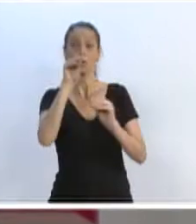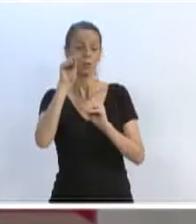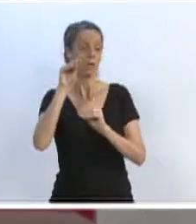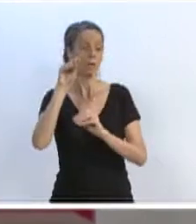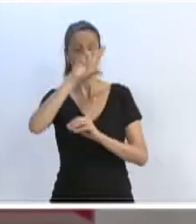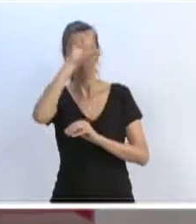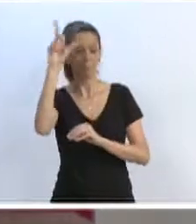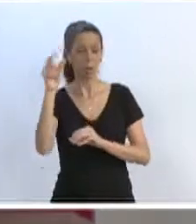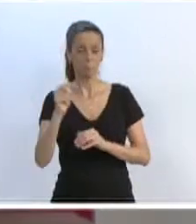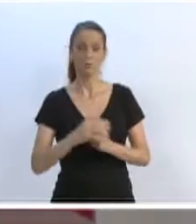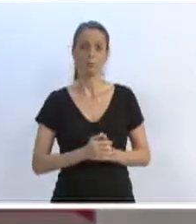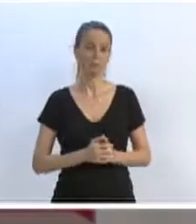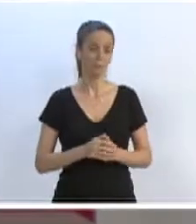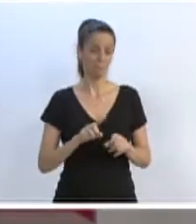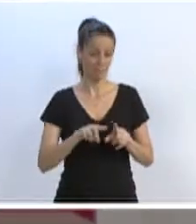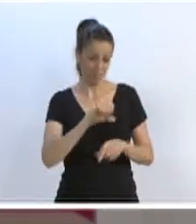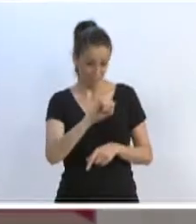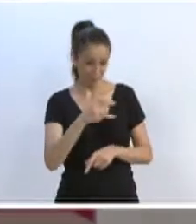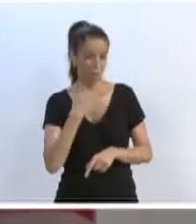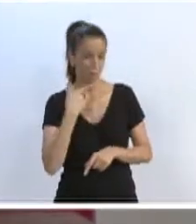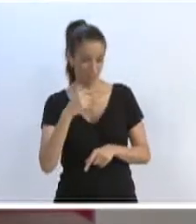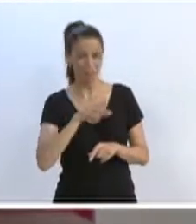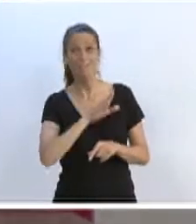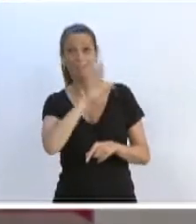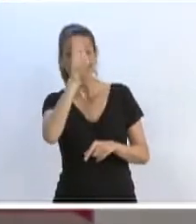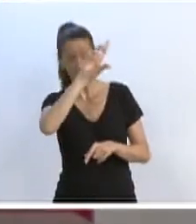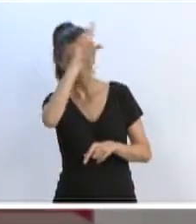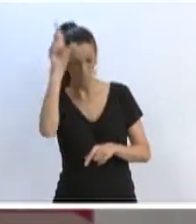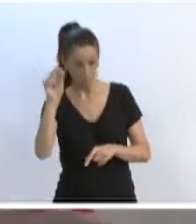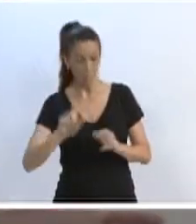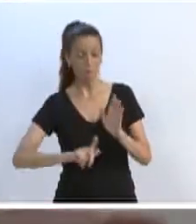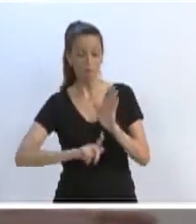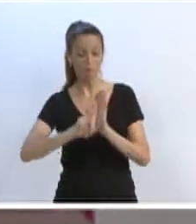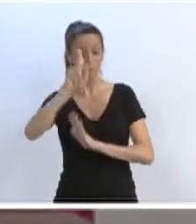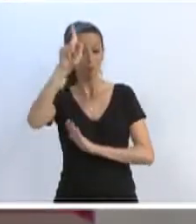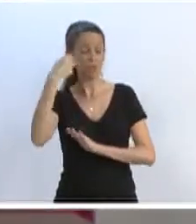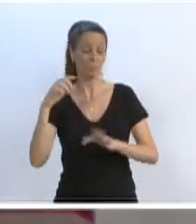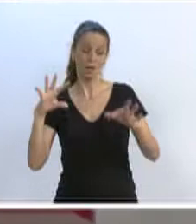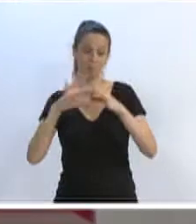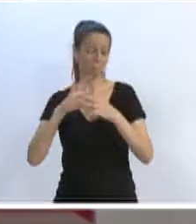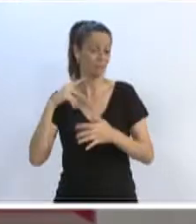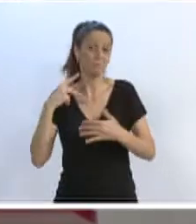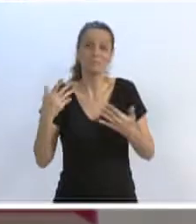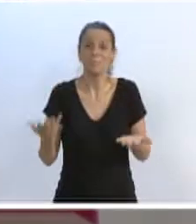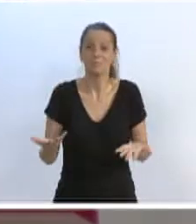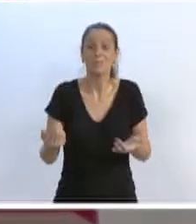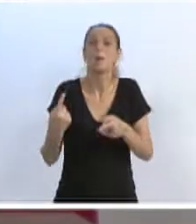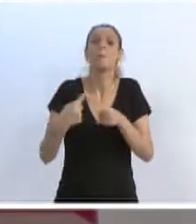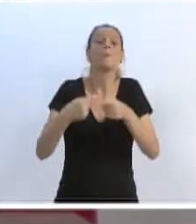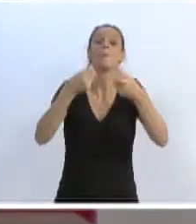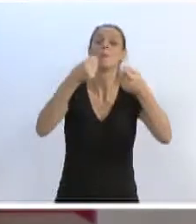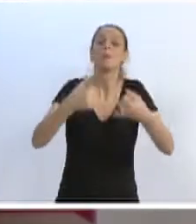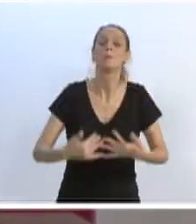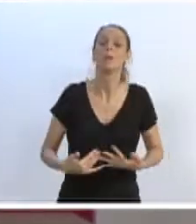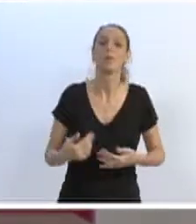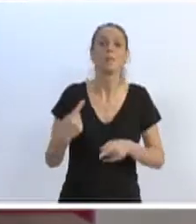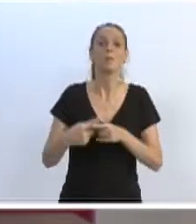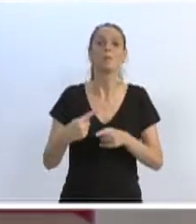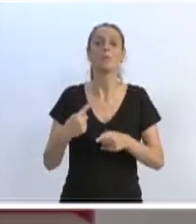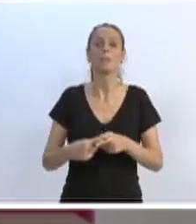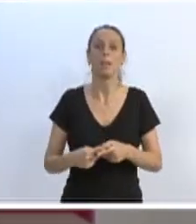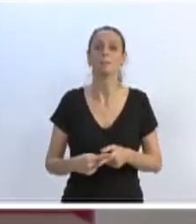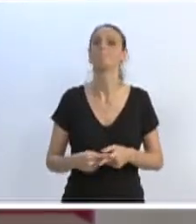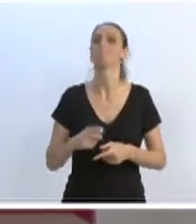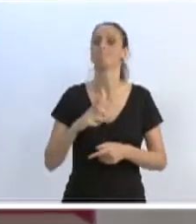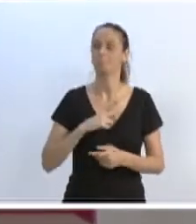quem decide quem vai é político. É político que diz quem vai e quem não vai. Então não dá. E outra, por que eu estou falando isso? Porque eles estão falando que vão votar em branco